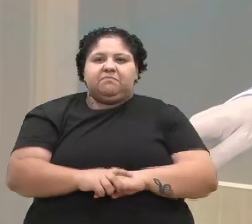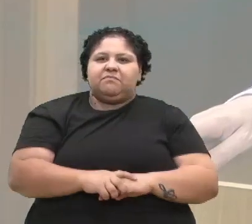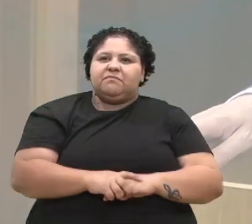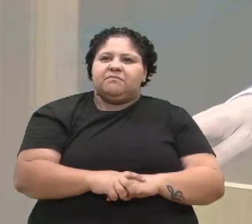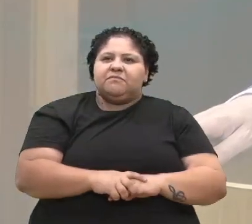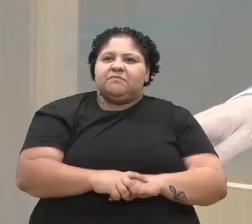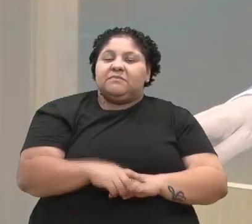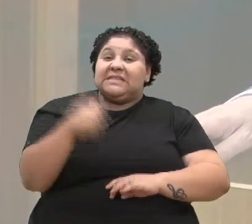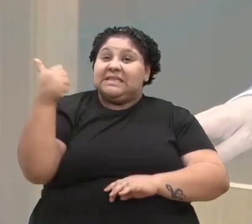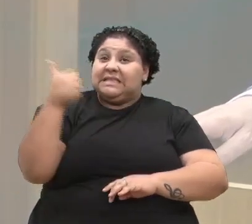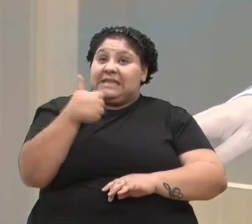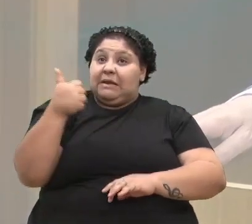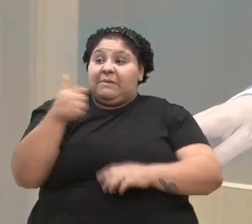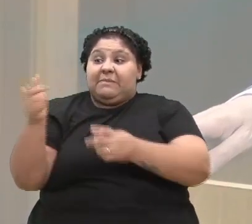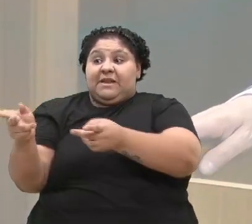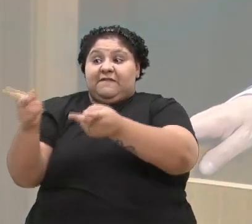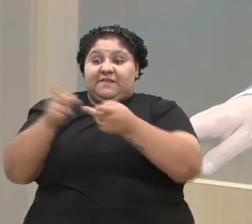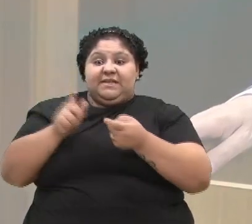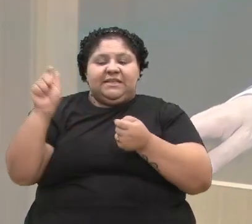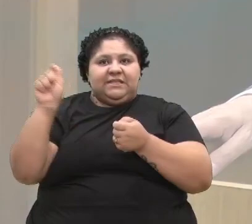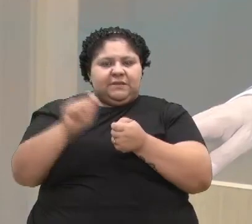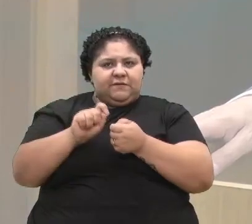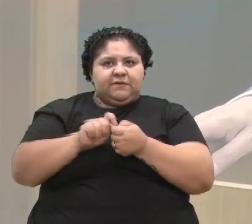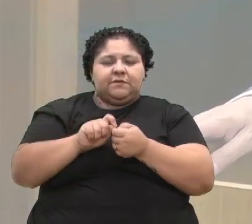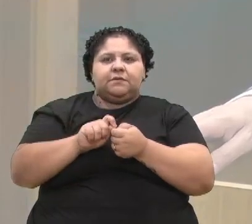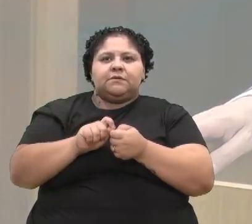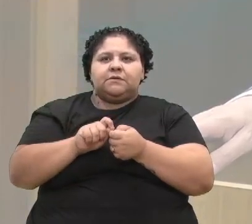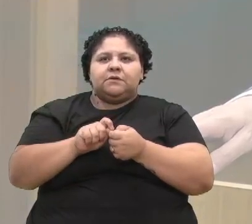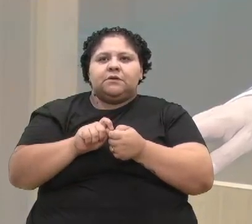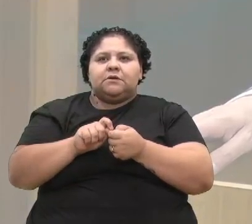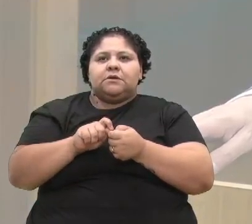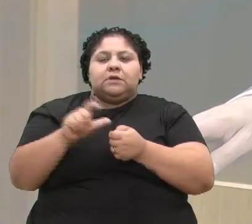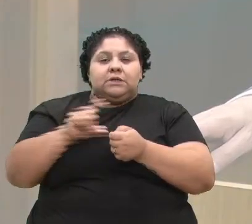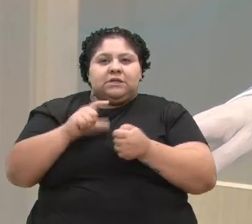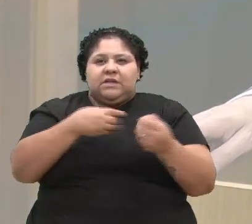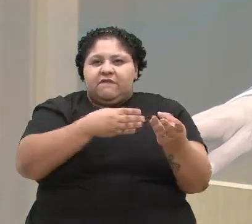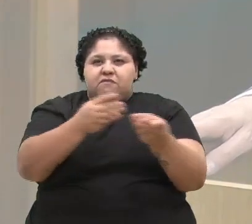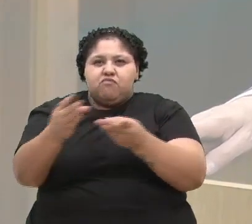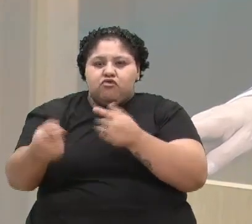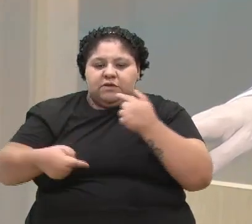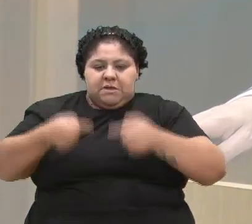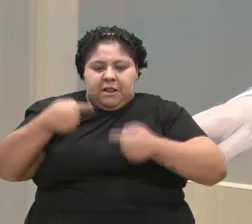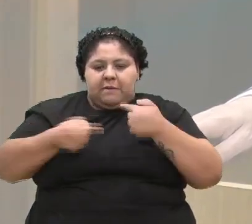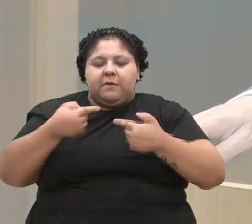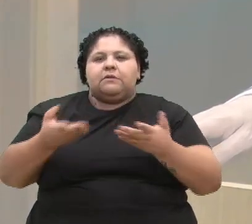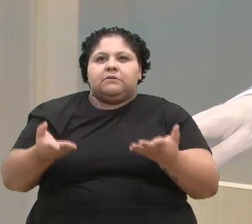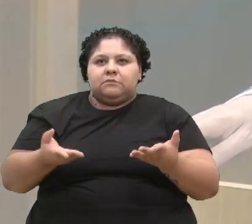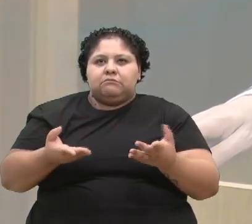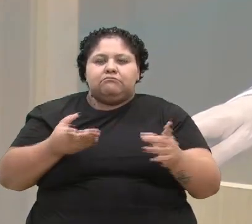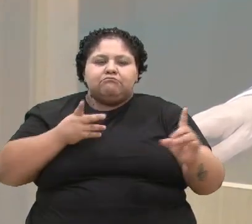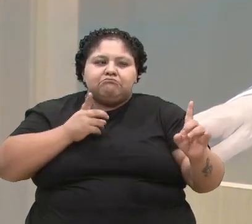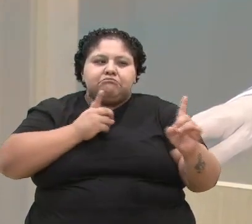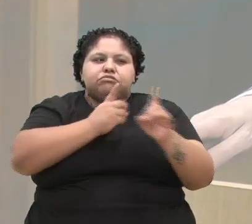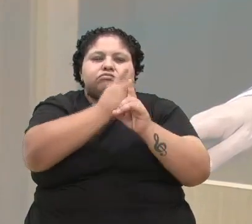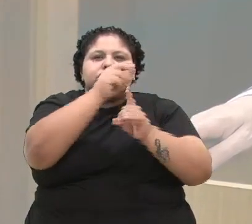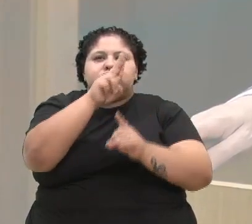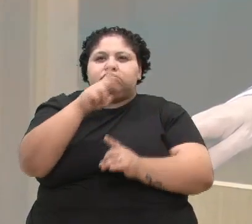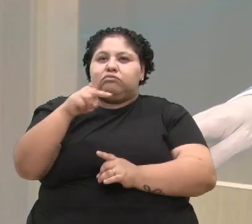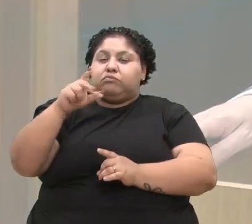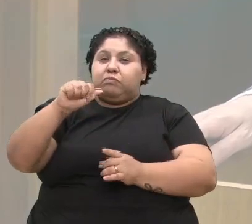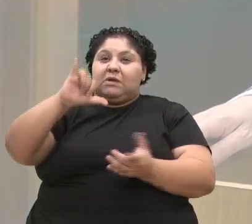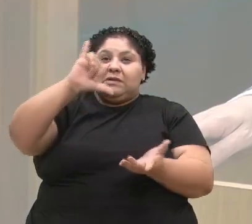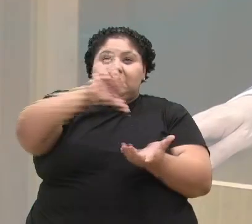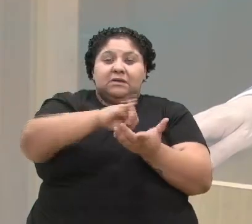Na primeira visita que fizemos lá, que houve muitas reclamações, encontramos a UPA Central